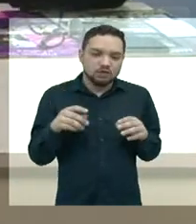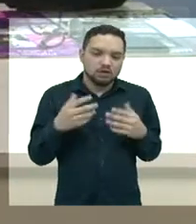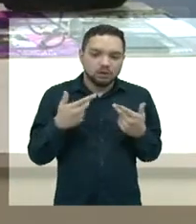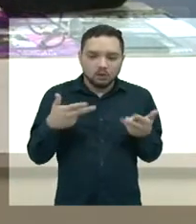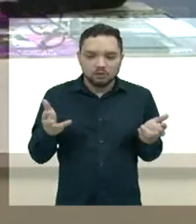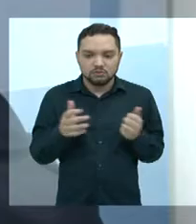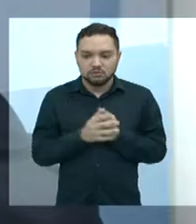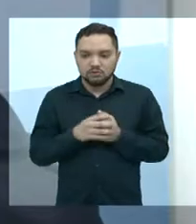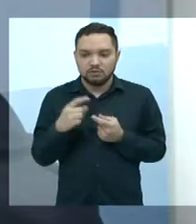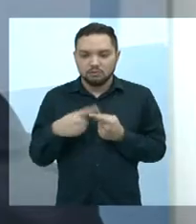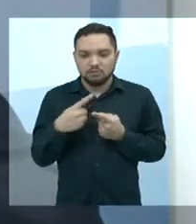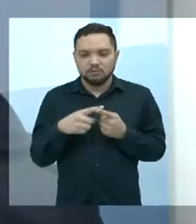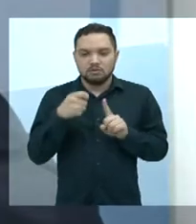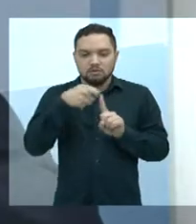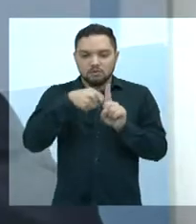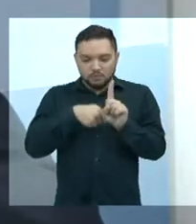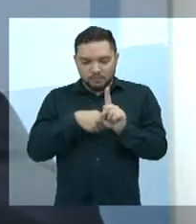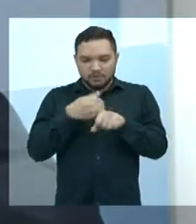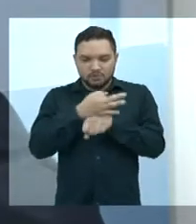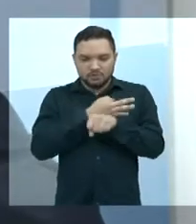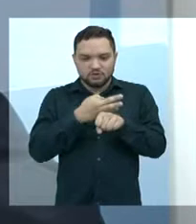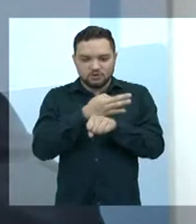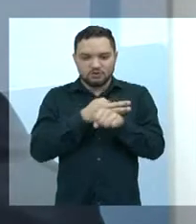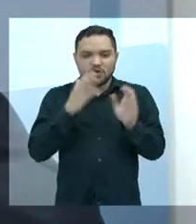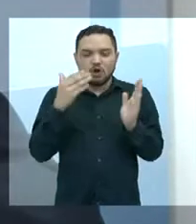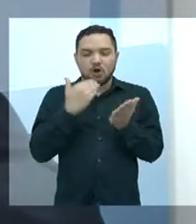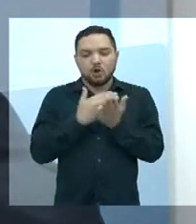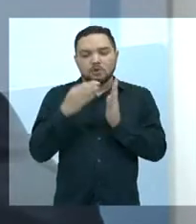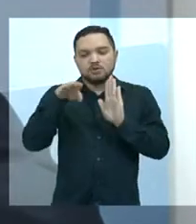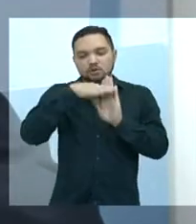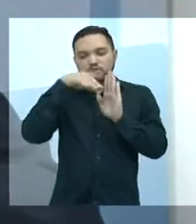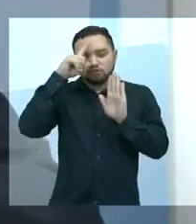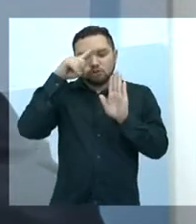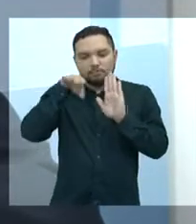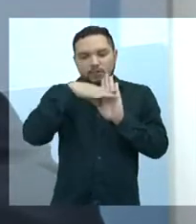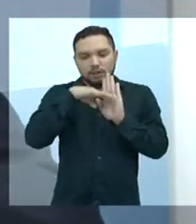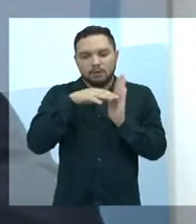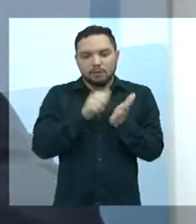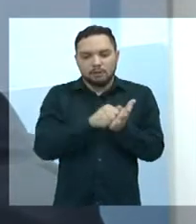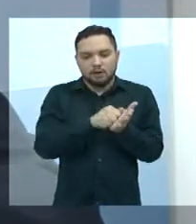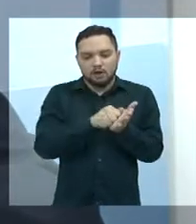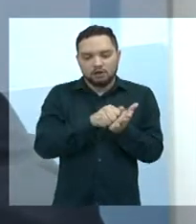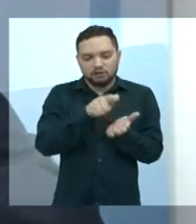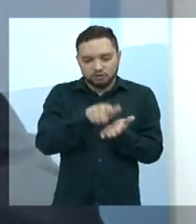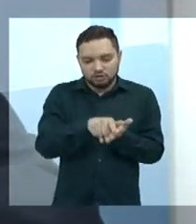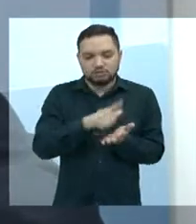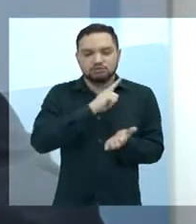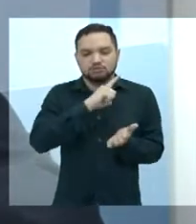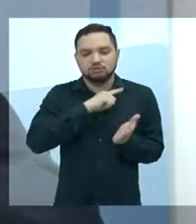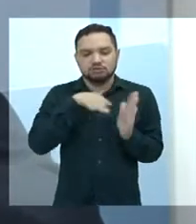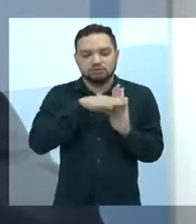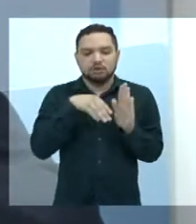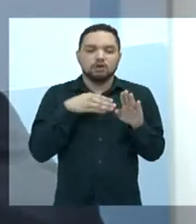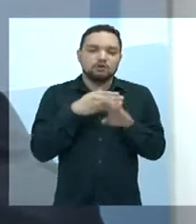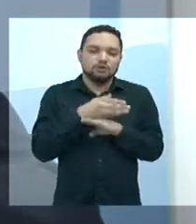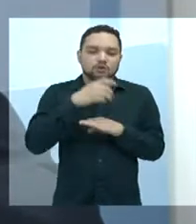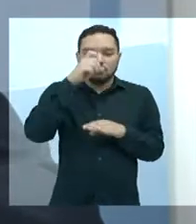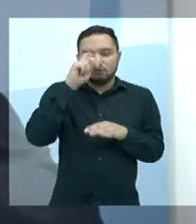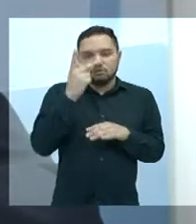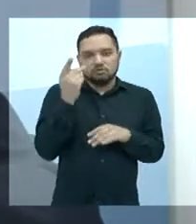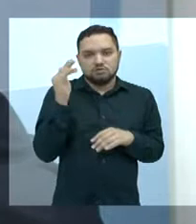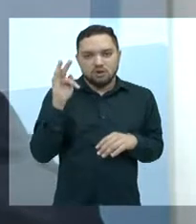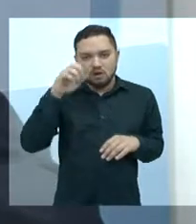tenho uma agenda do mês todinho de recesso. Eu comecei a partir de segunda-feira um compromisso no Hospital Geral.